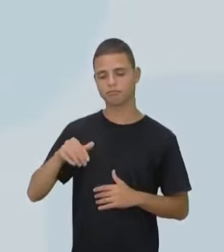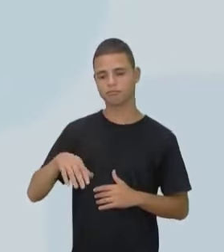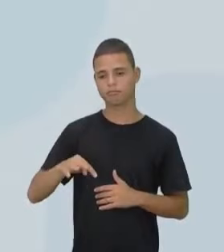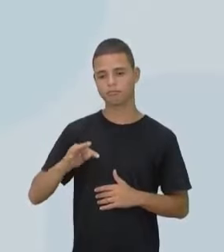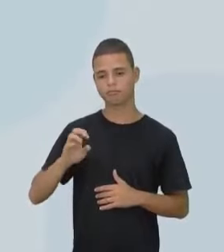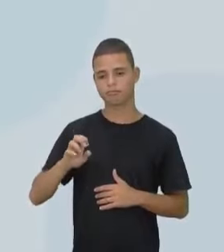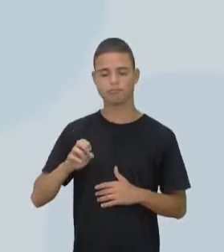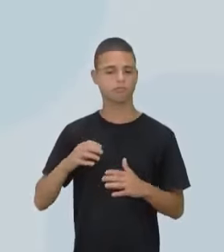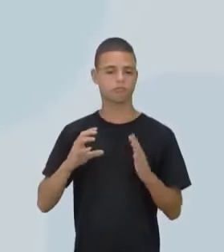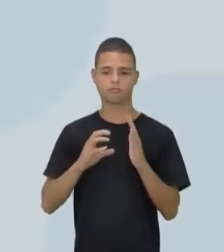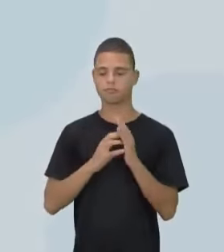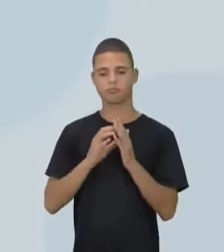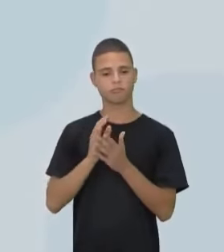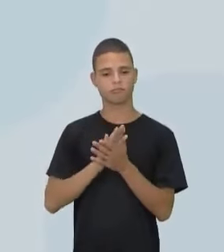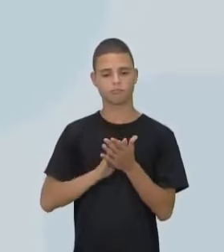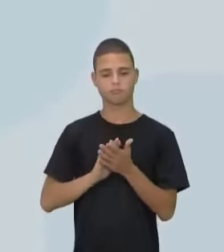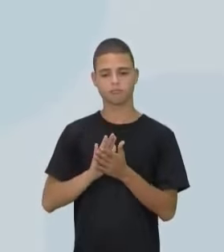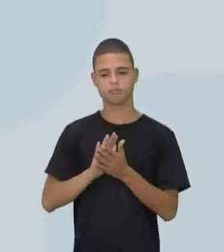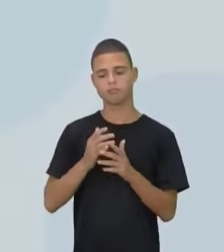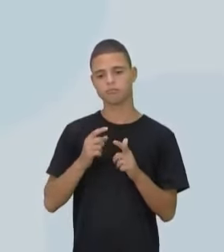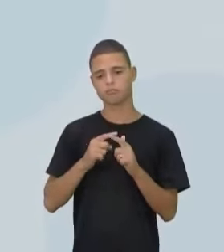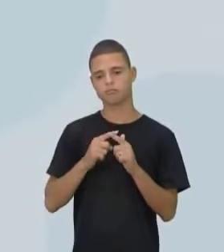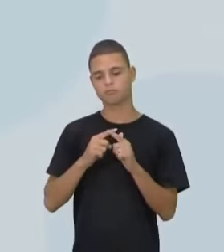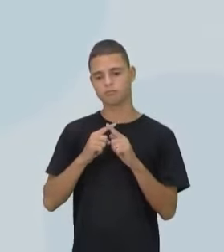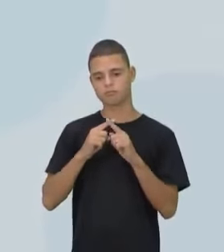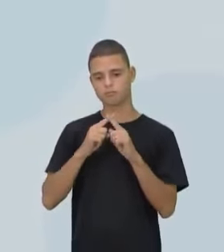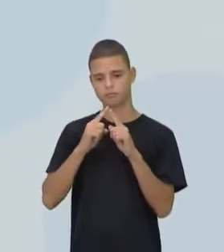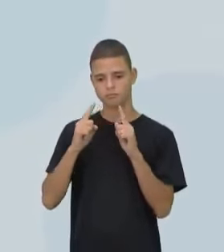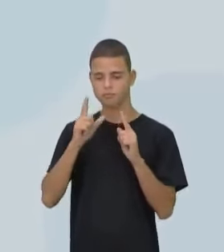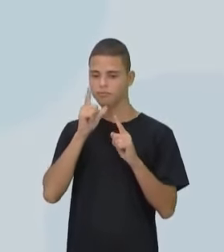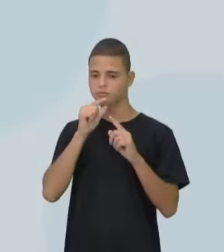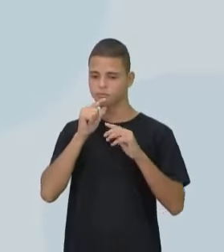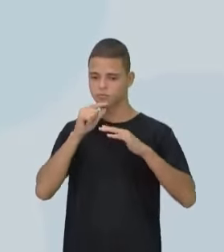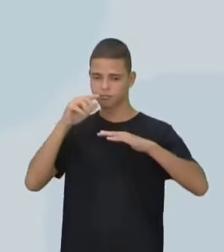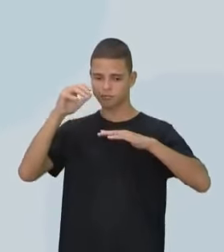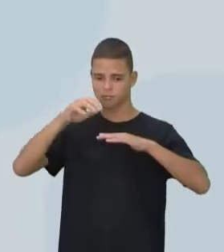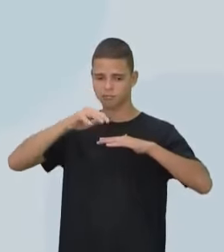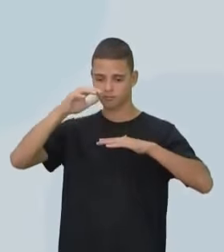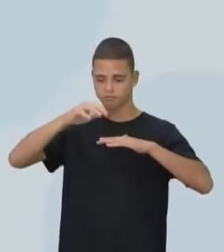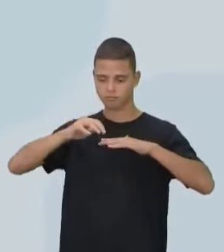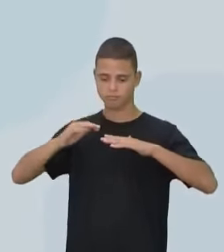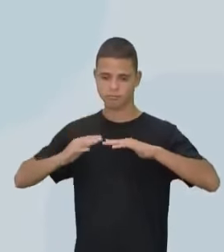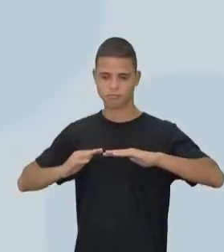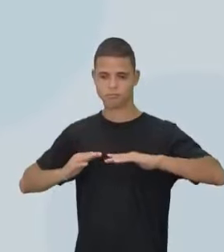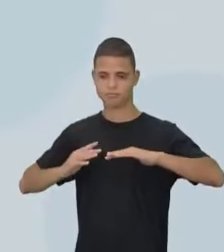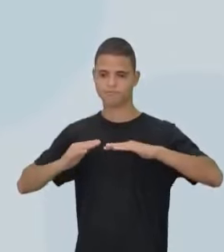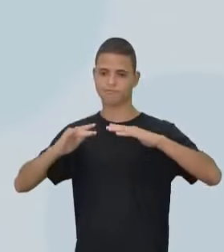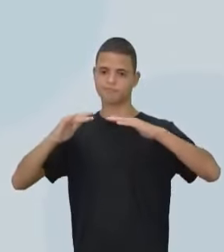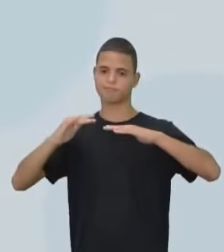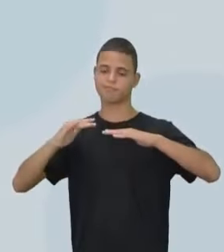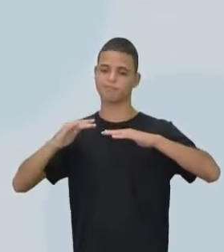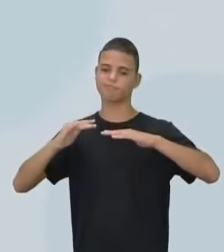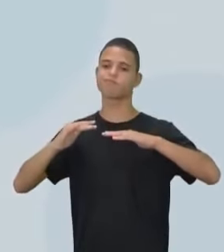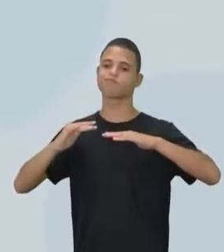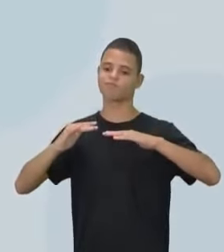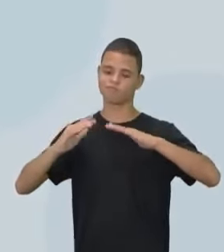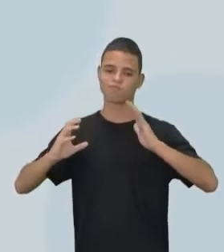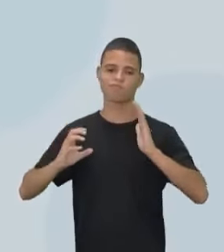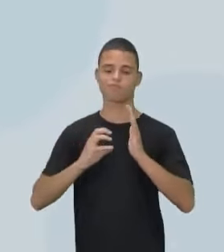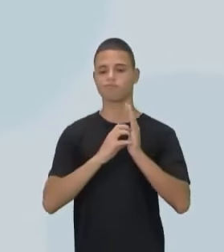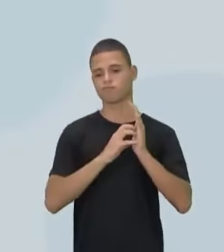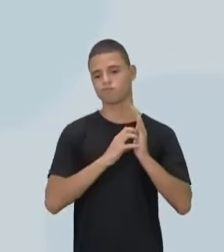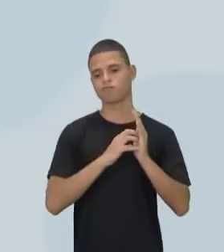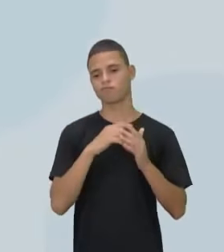não foi atingida ainda. Vamos supor que aumente a quantidade de água que foi para esse local. Opa, a água foi